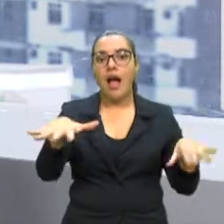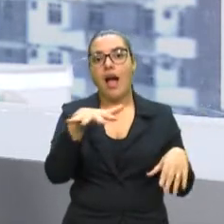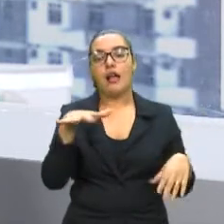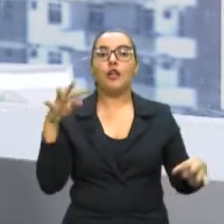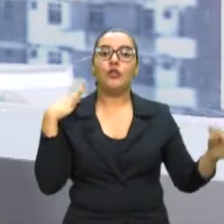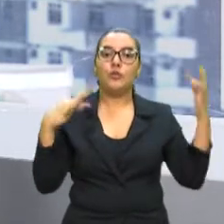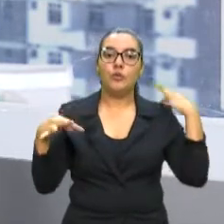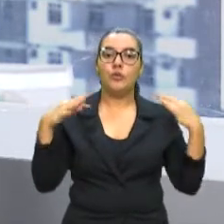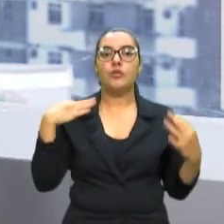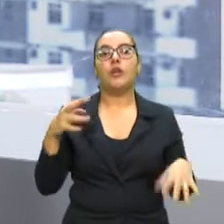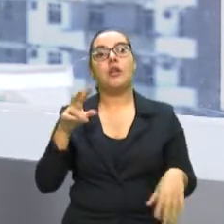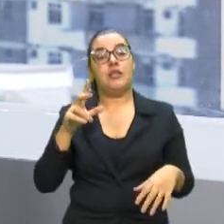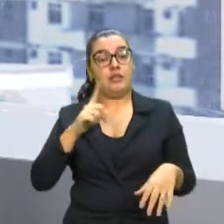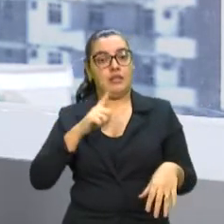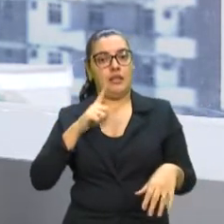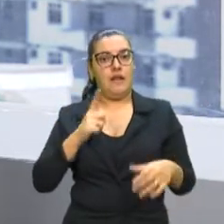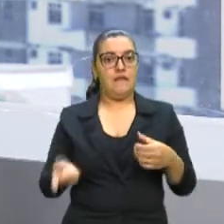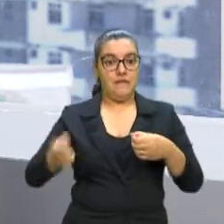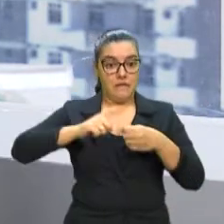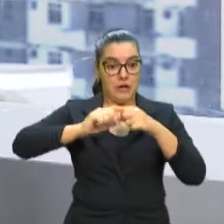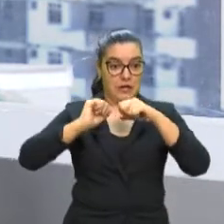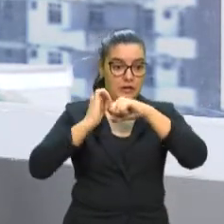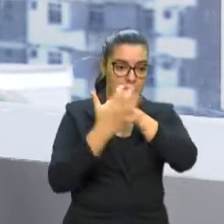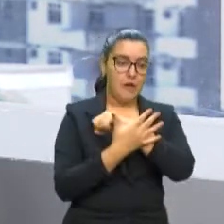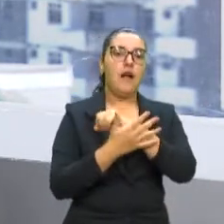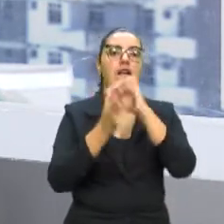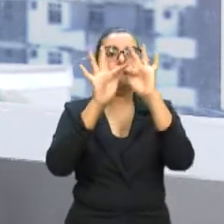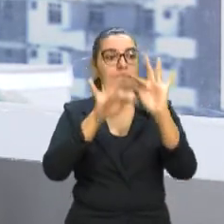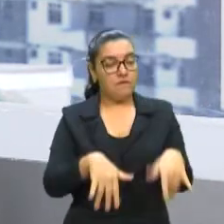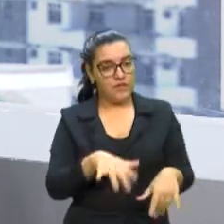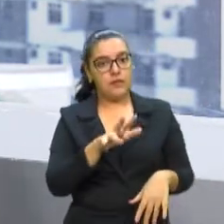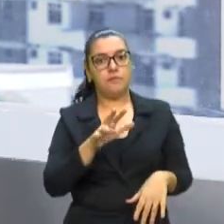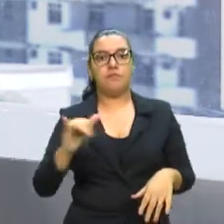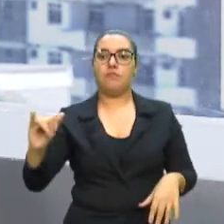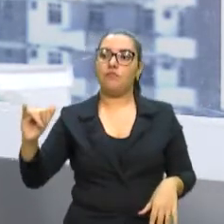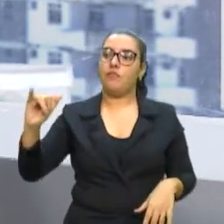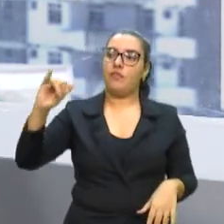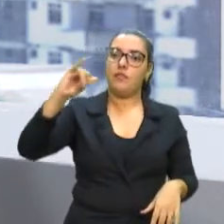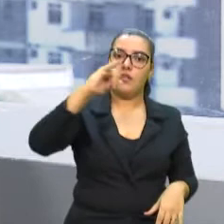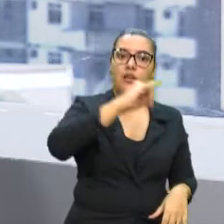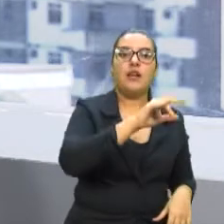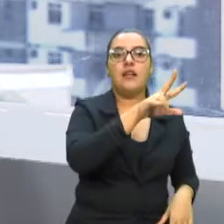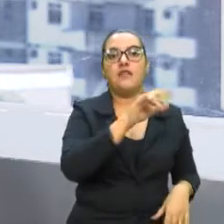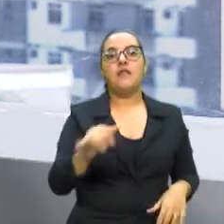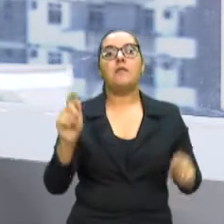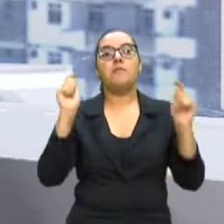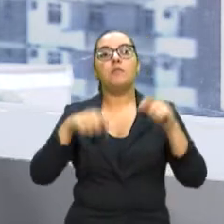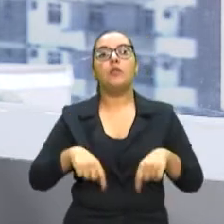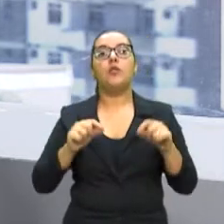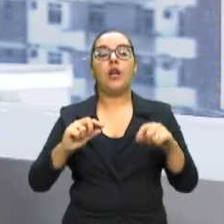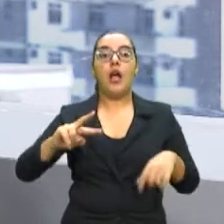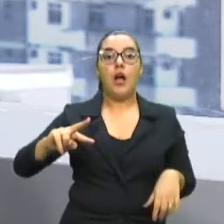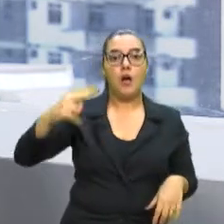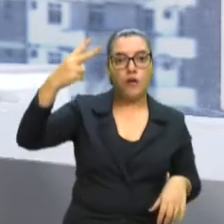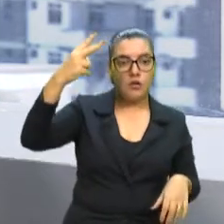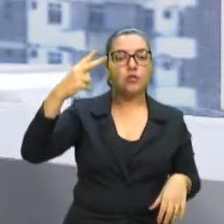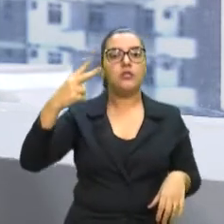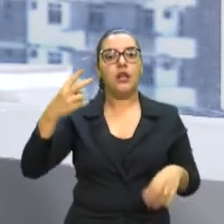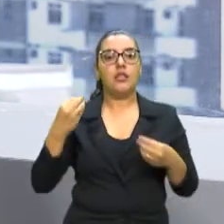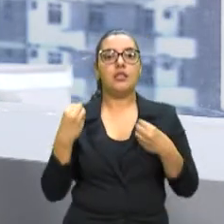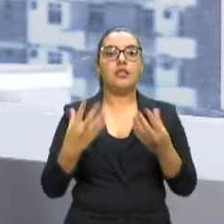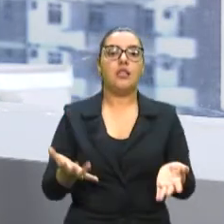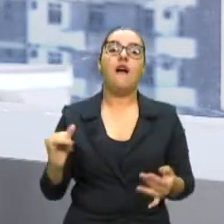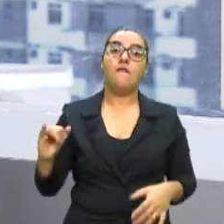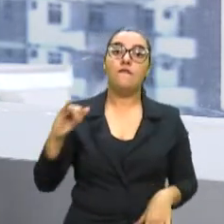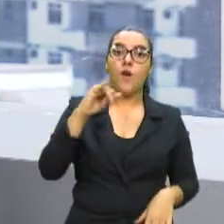em recuperação pós-pandemia, as companhias aéreas acenam com a possibilidade de aumentar a oferta de voos para o